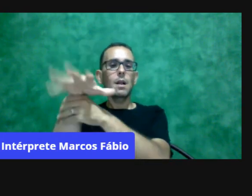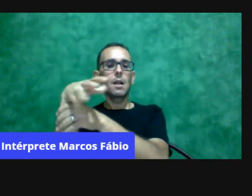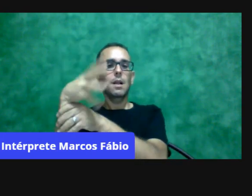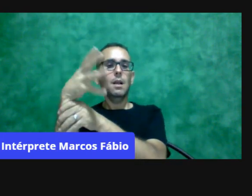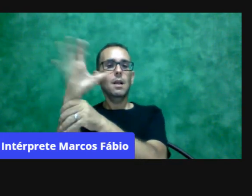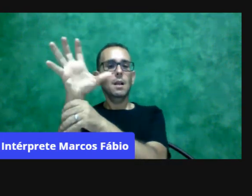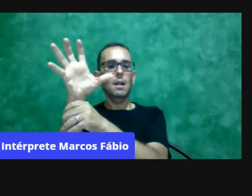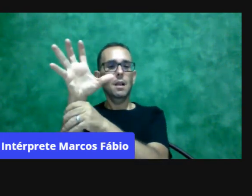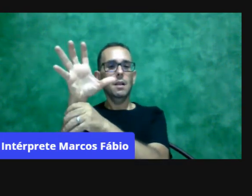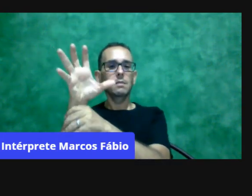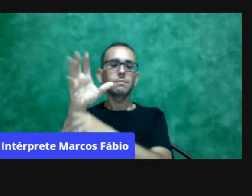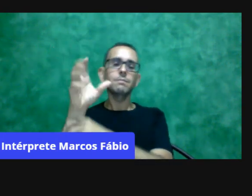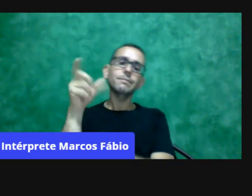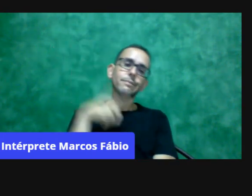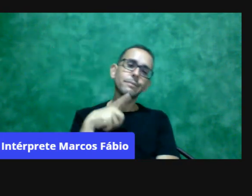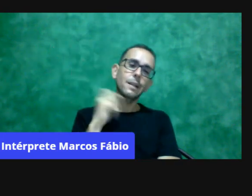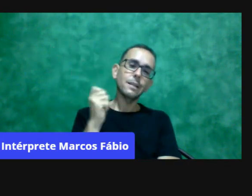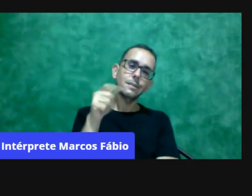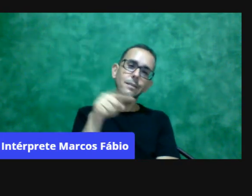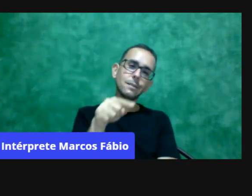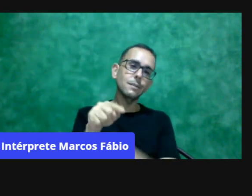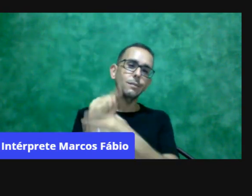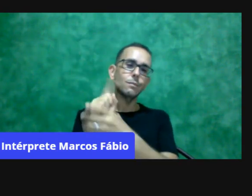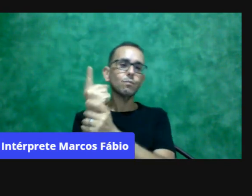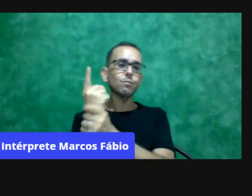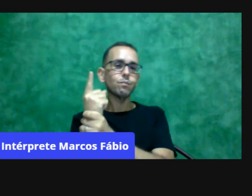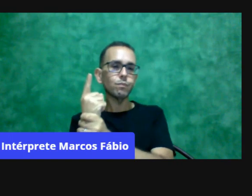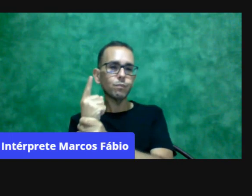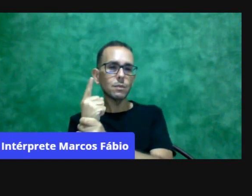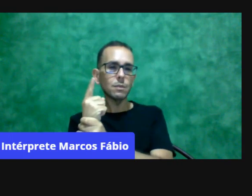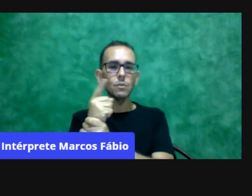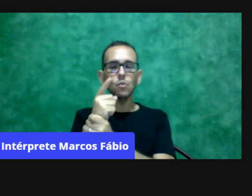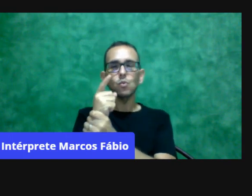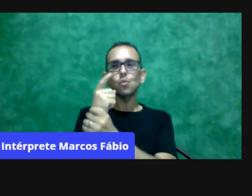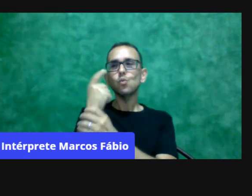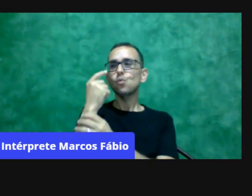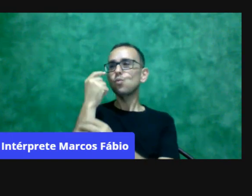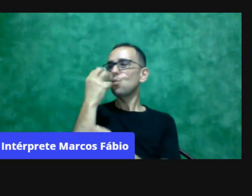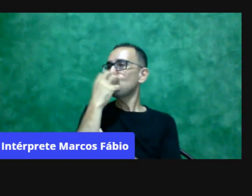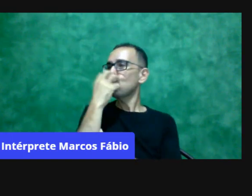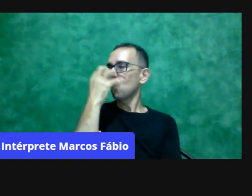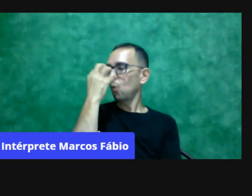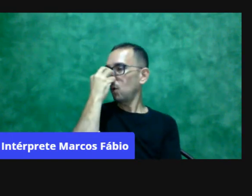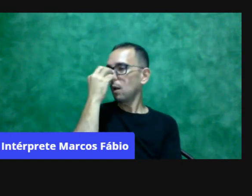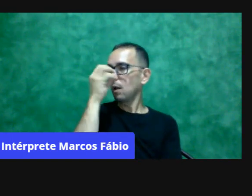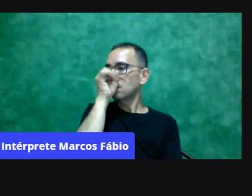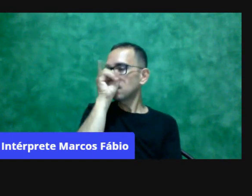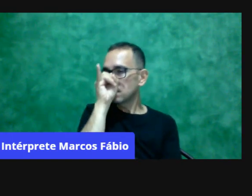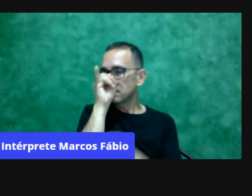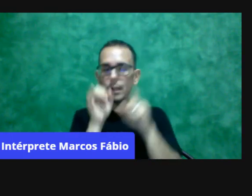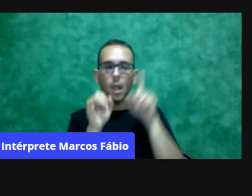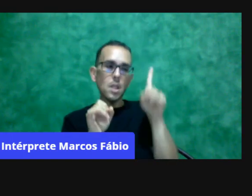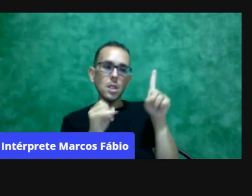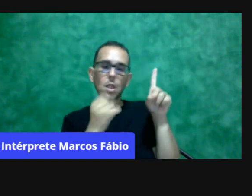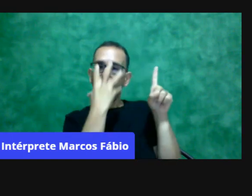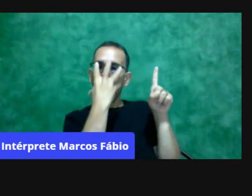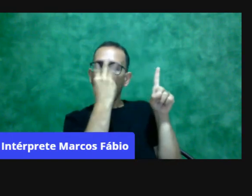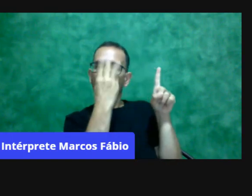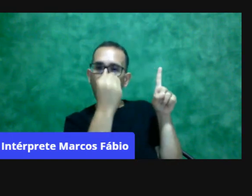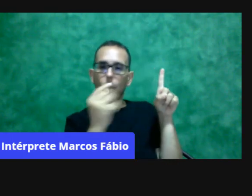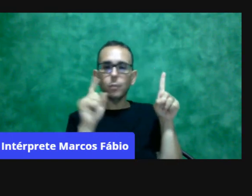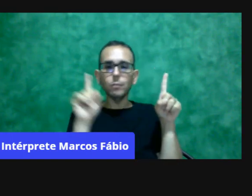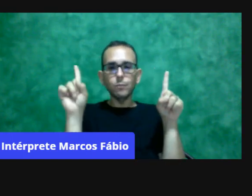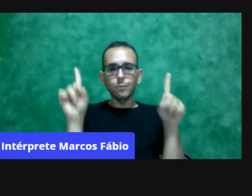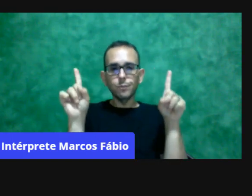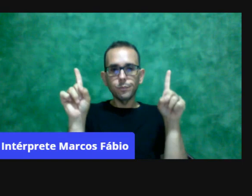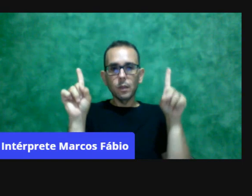um palitoche do porquinho e aqui eu tenho o palitoche do lobo. Aí eu vou contar a história